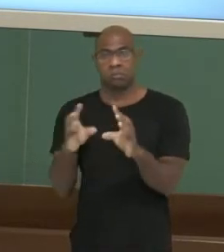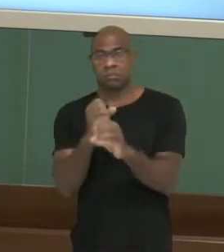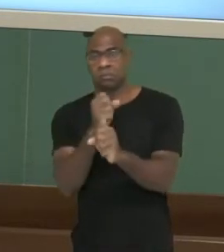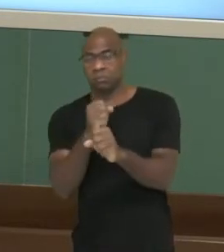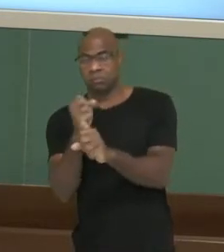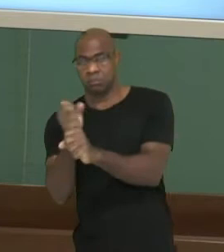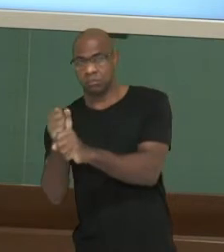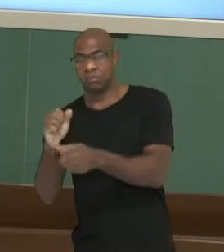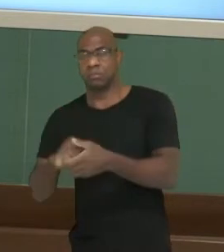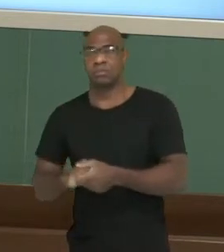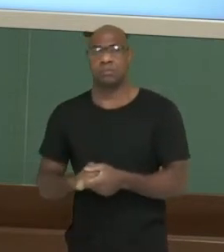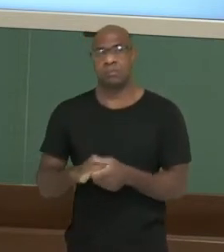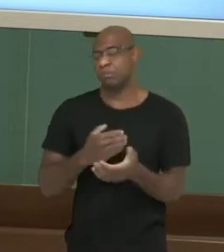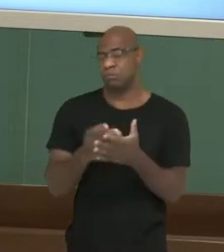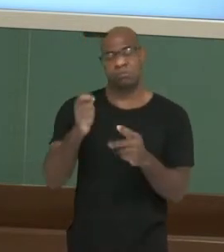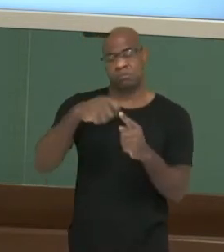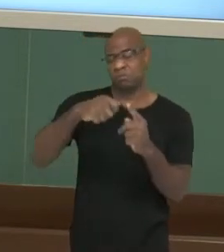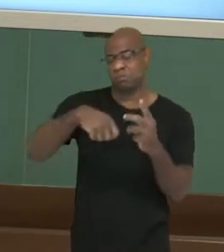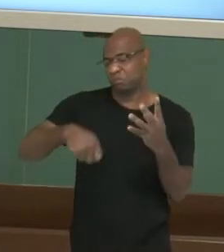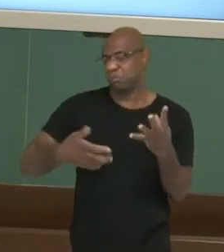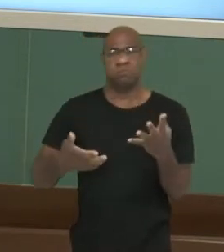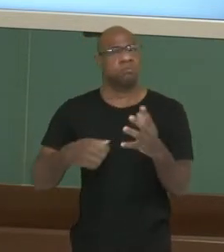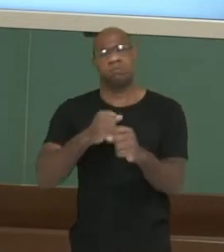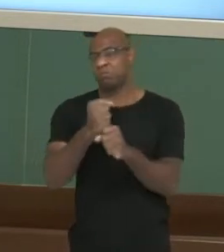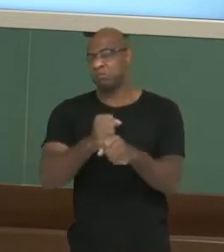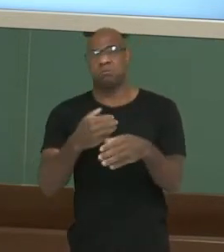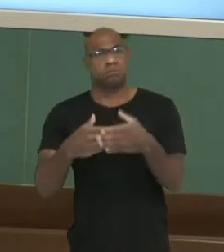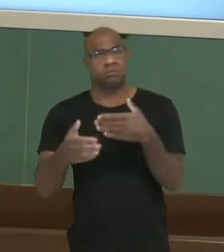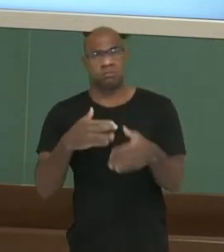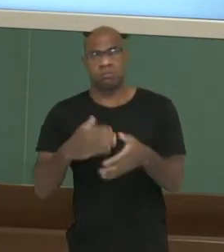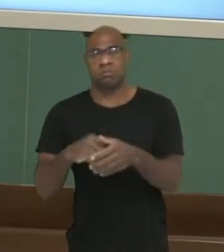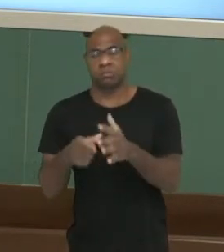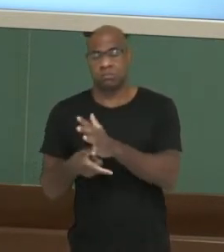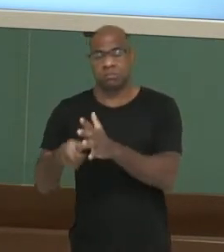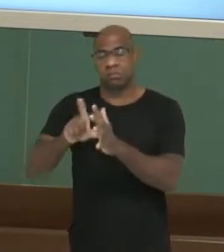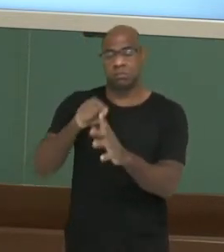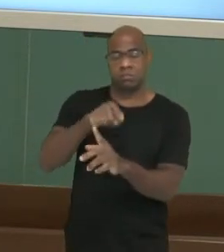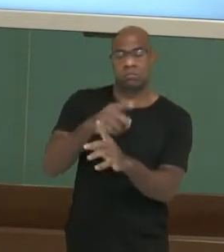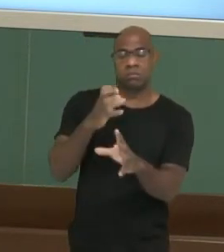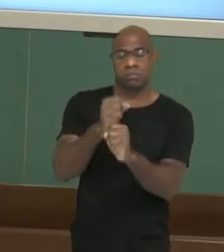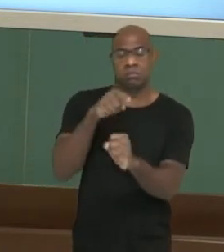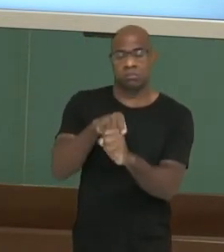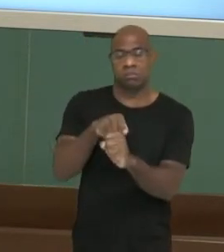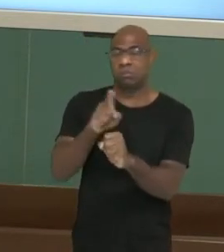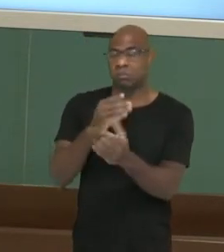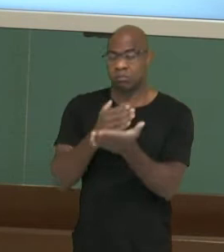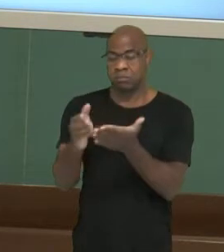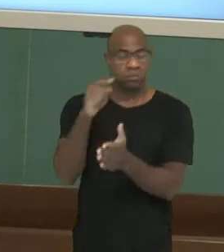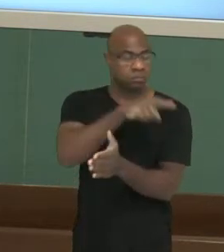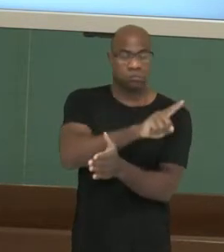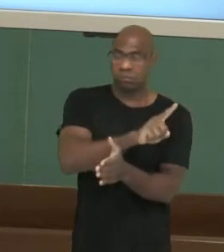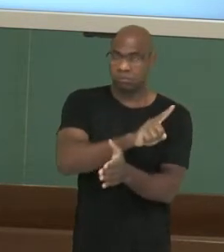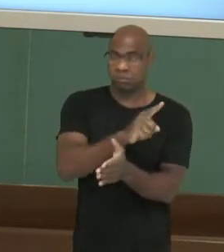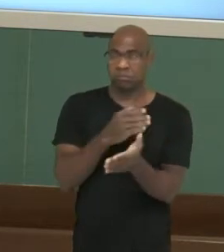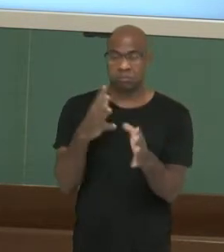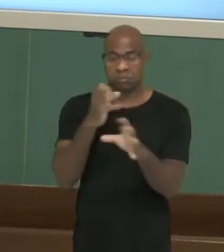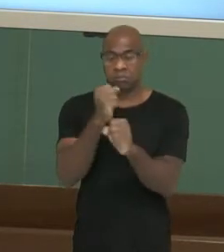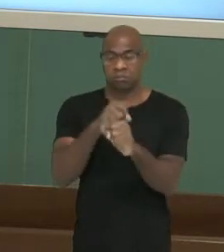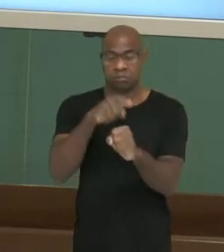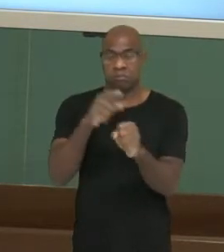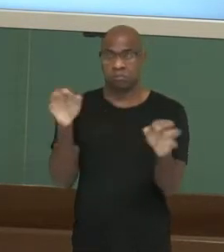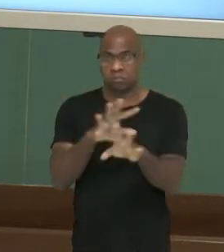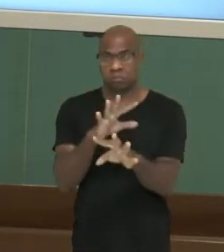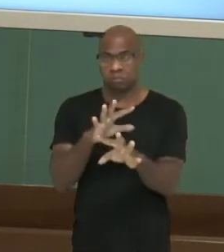semana. O valor a ser contabilizado é o anterior, não o inicial, ok? Então, o